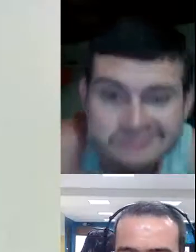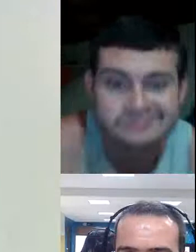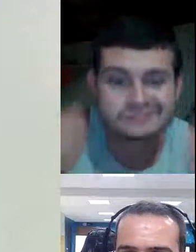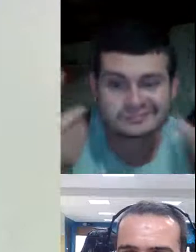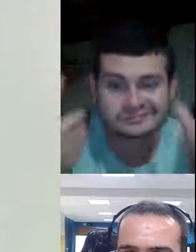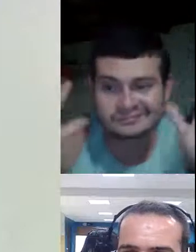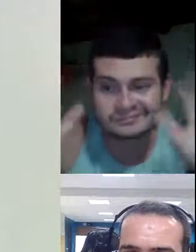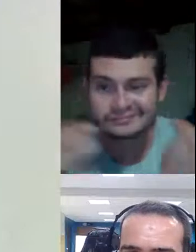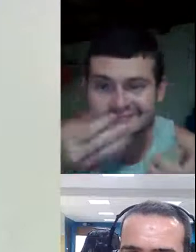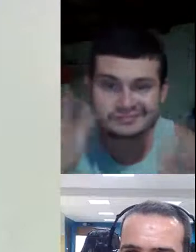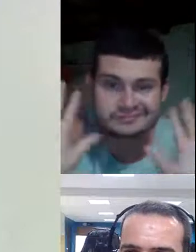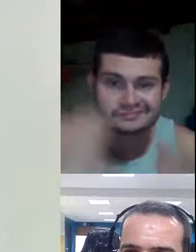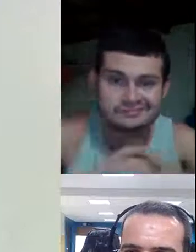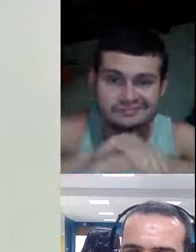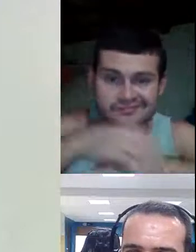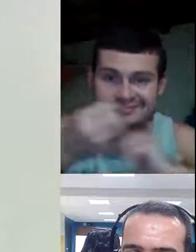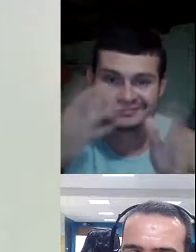Beleza.